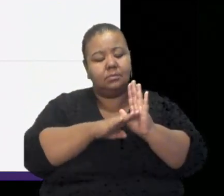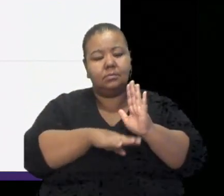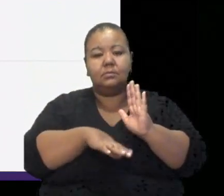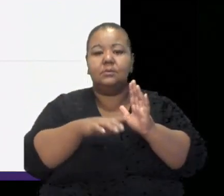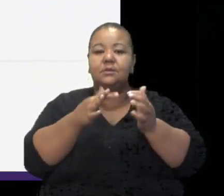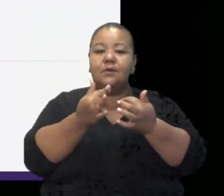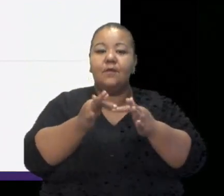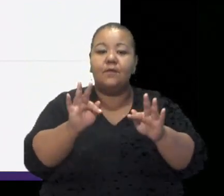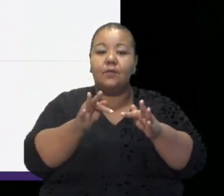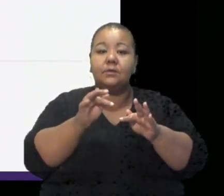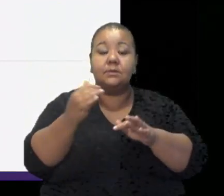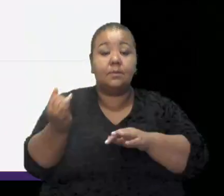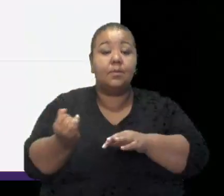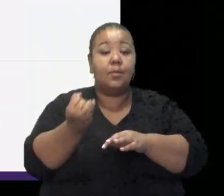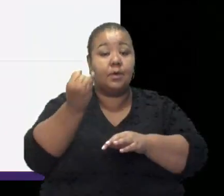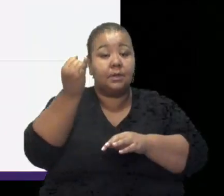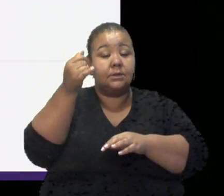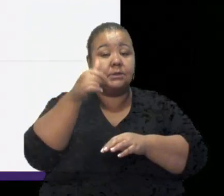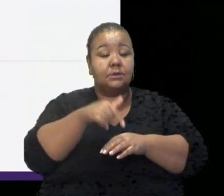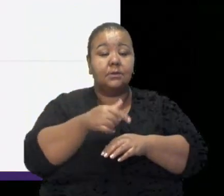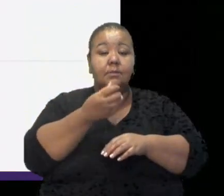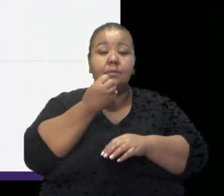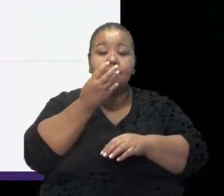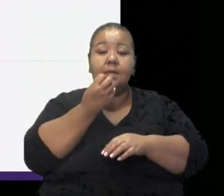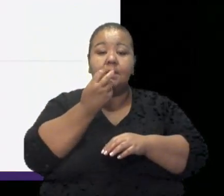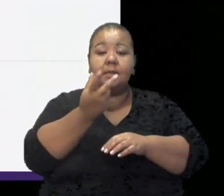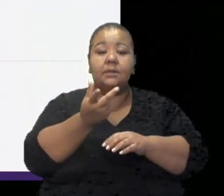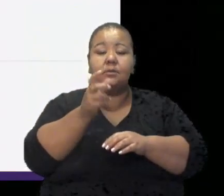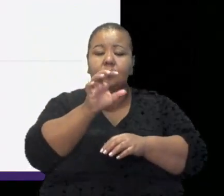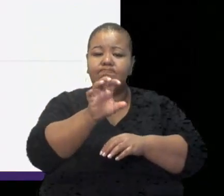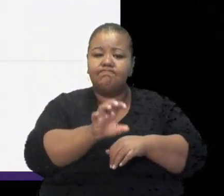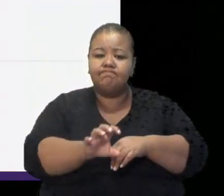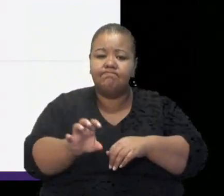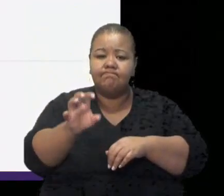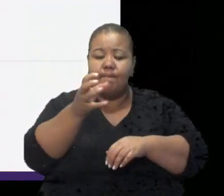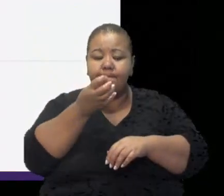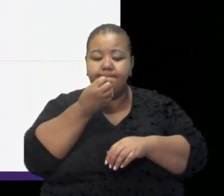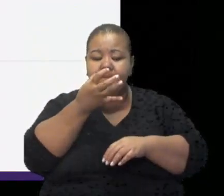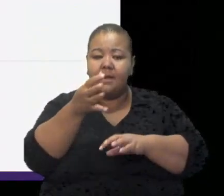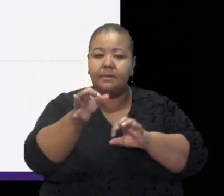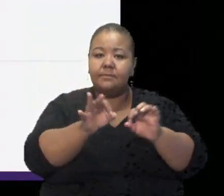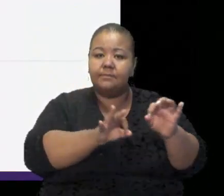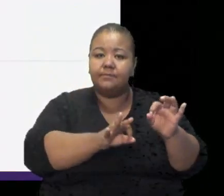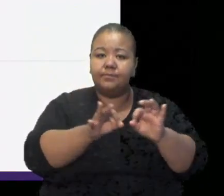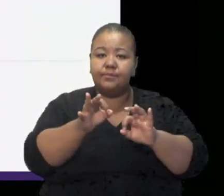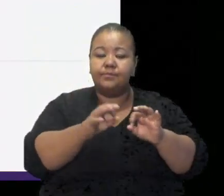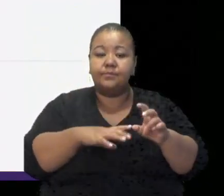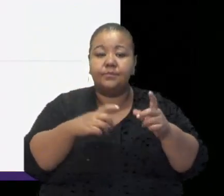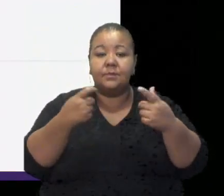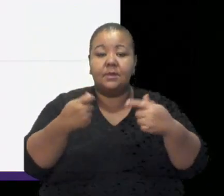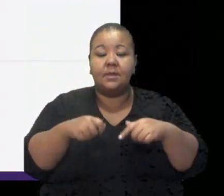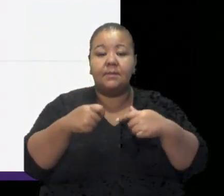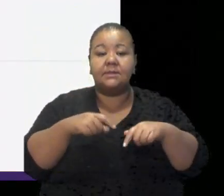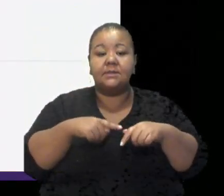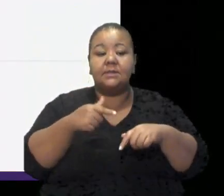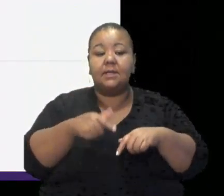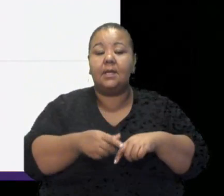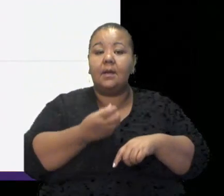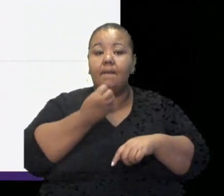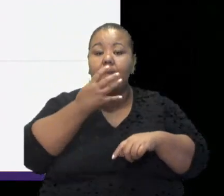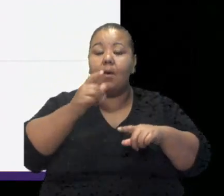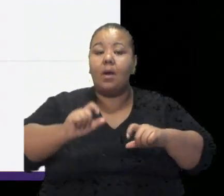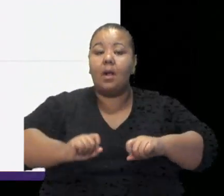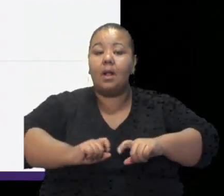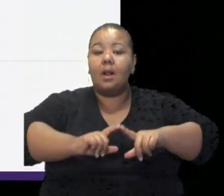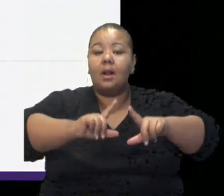também para que o layout seja mais bem elaborado. É preciso que o fluxo determine uma boa